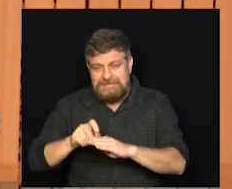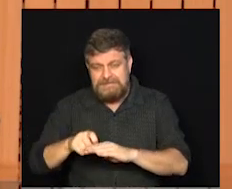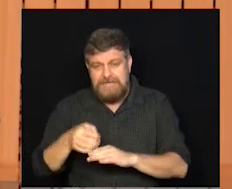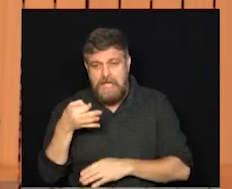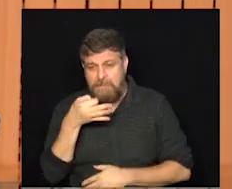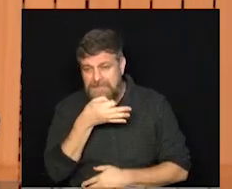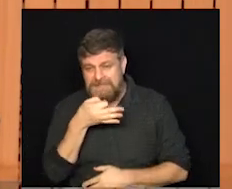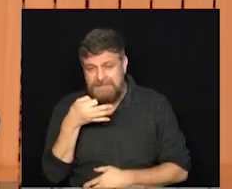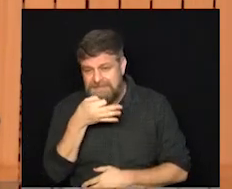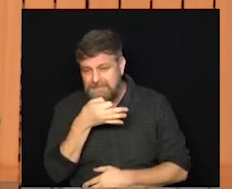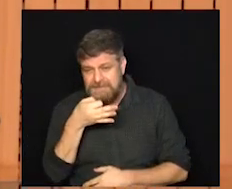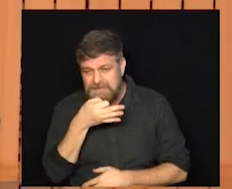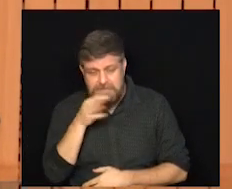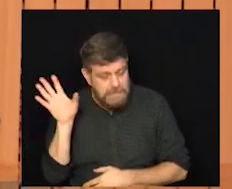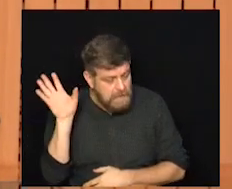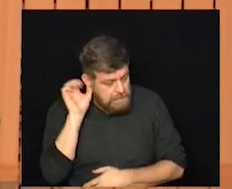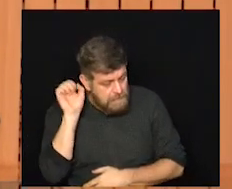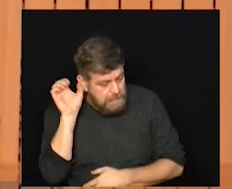Isso.